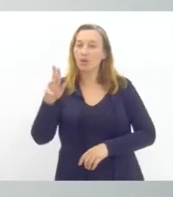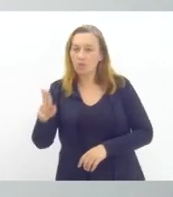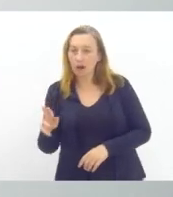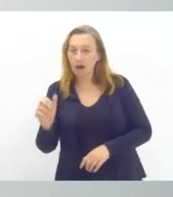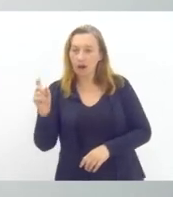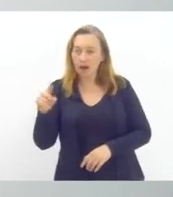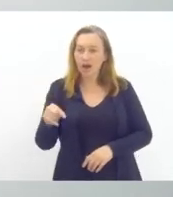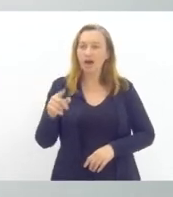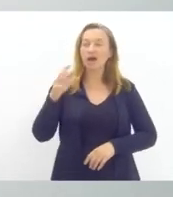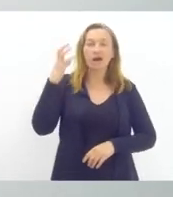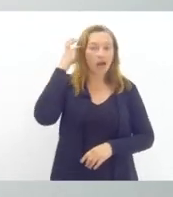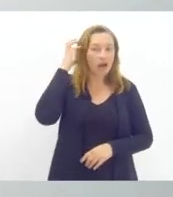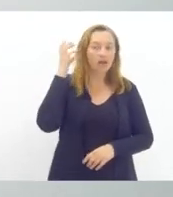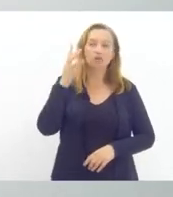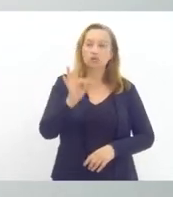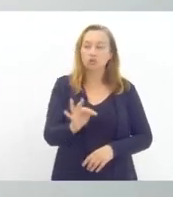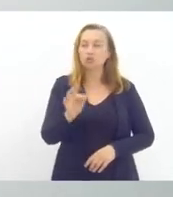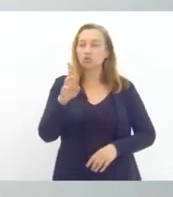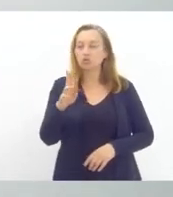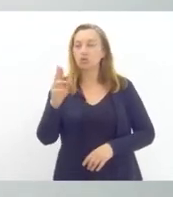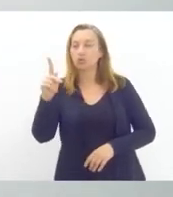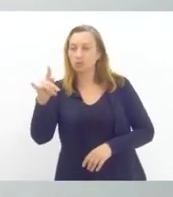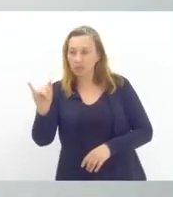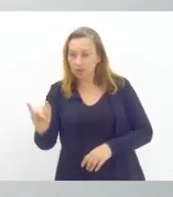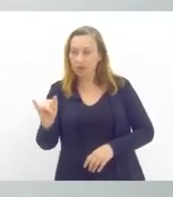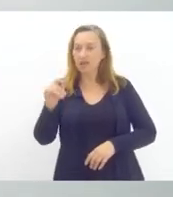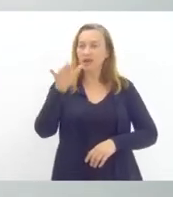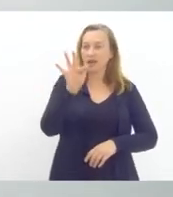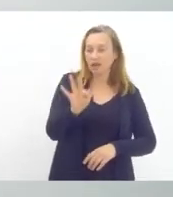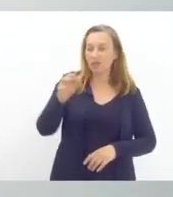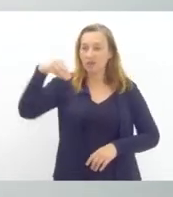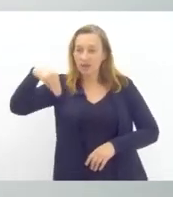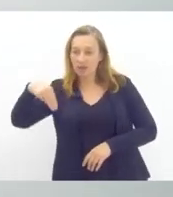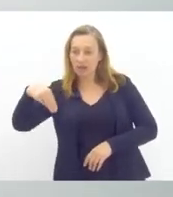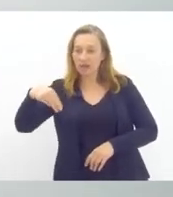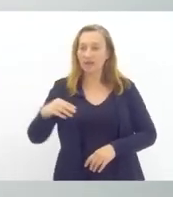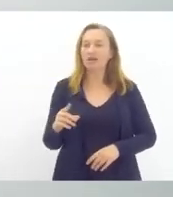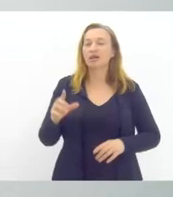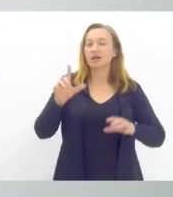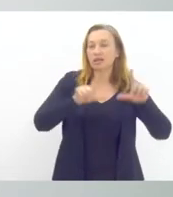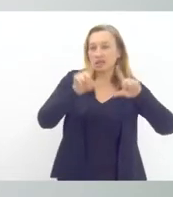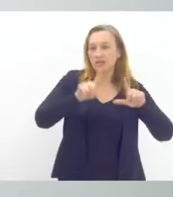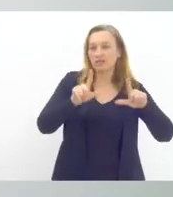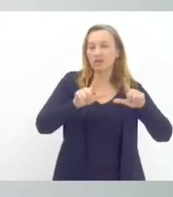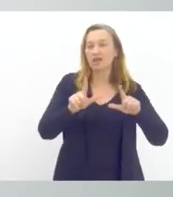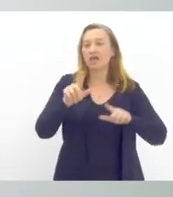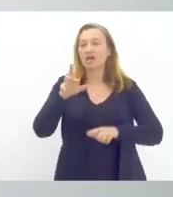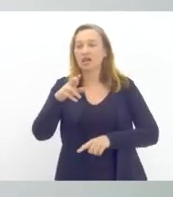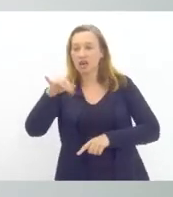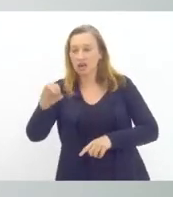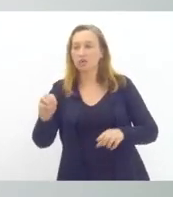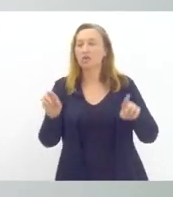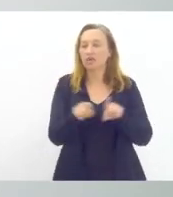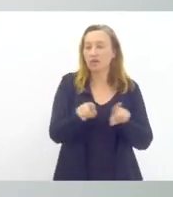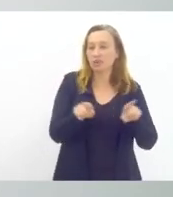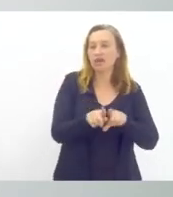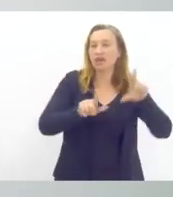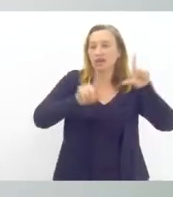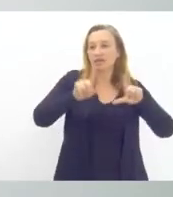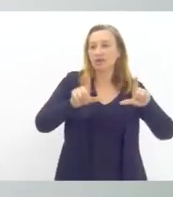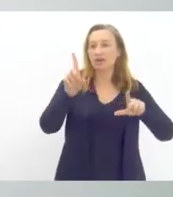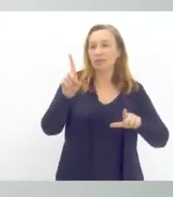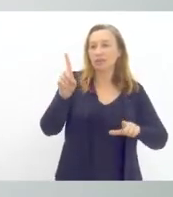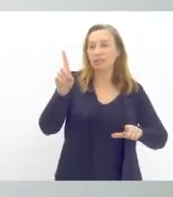Rádio Tupi Guanabara Imprensa FM Continental além da TV Rio e TV Bandeirantes desde então